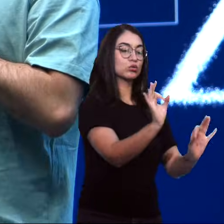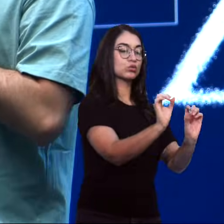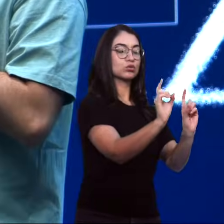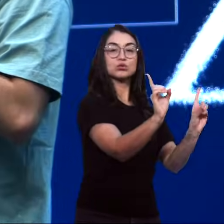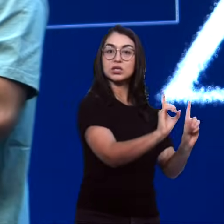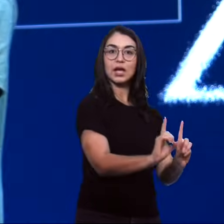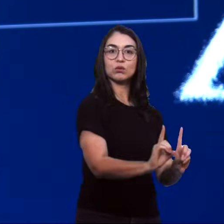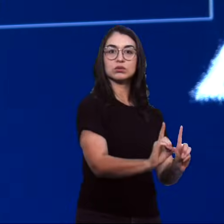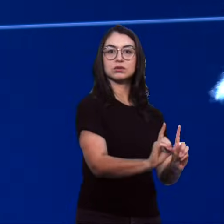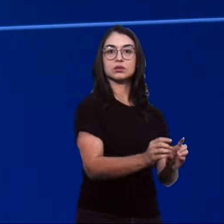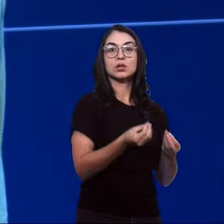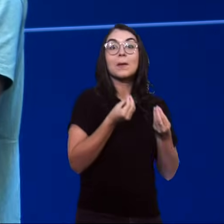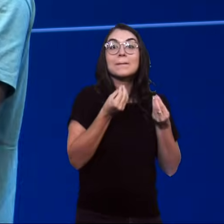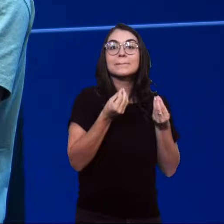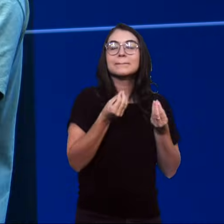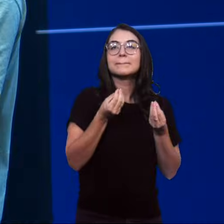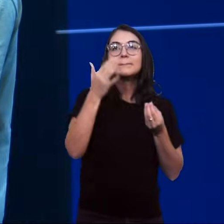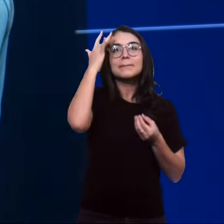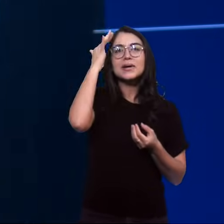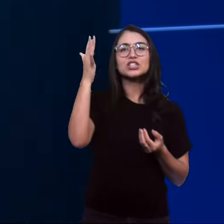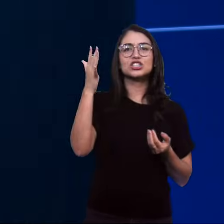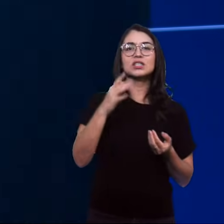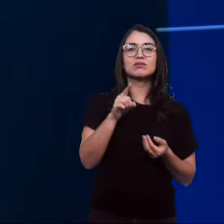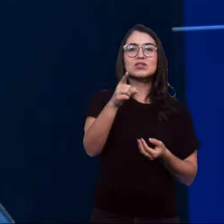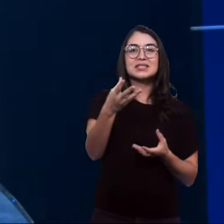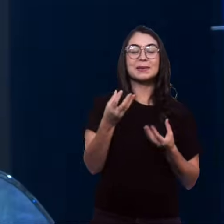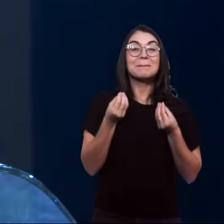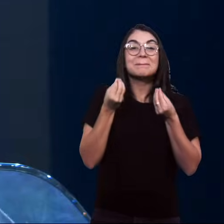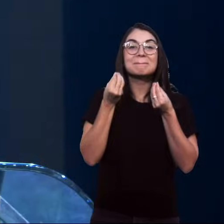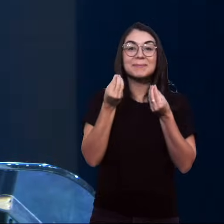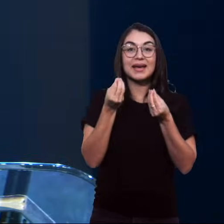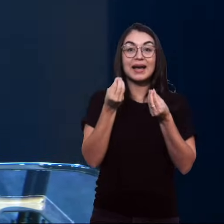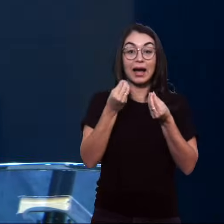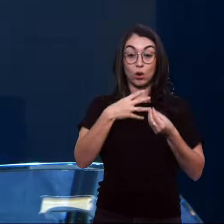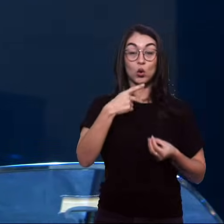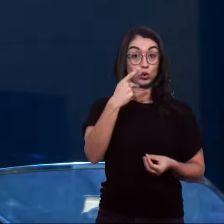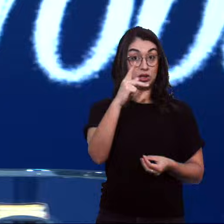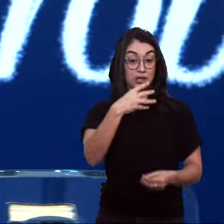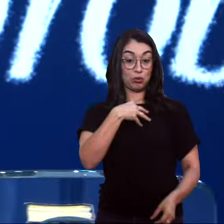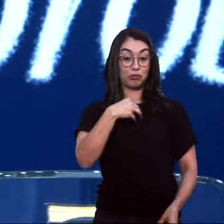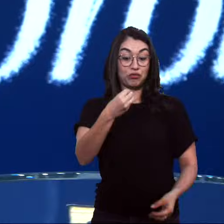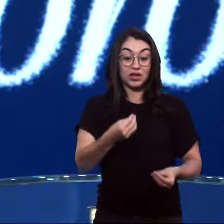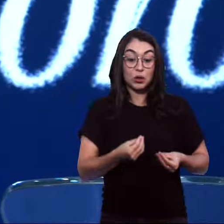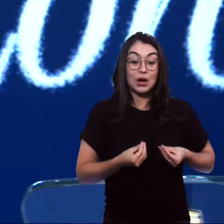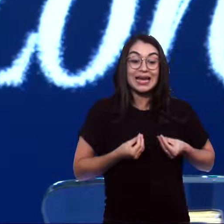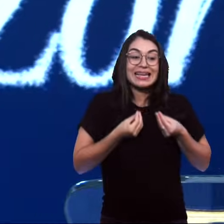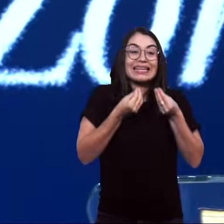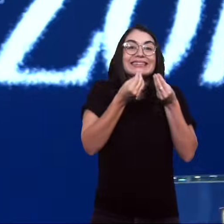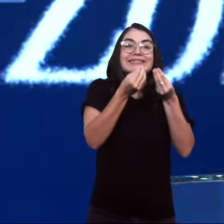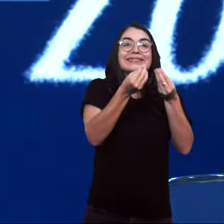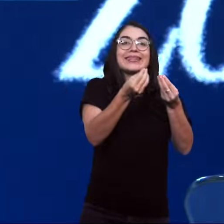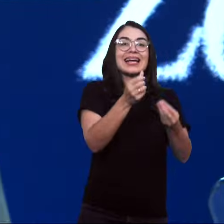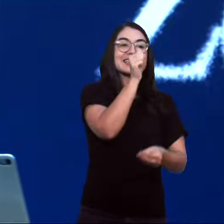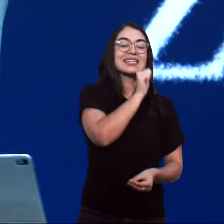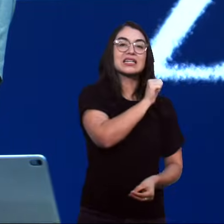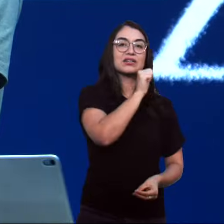Você pegar um filho e sacrificar ele para um deus pagão. E eles estavam se